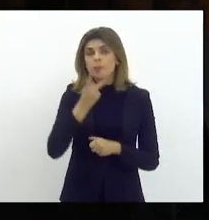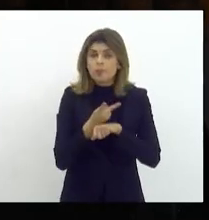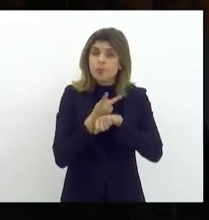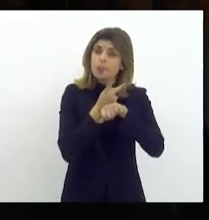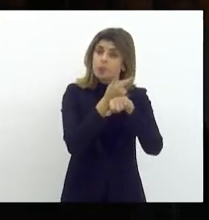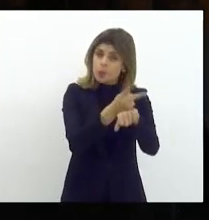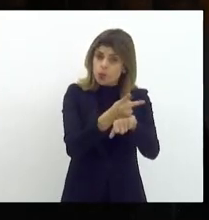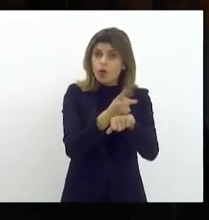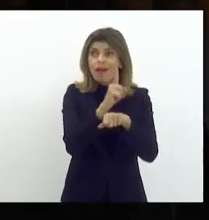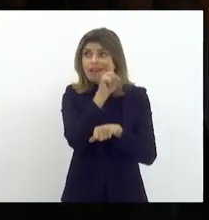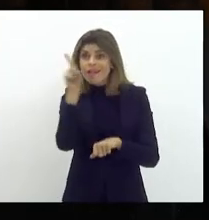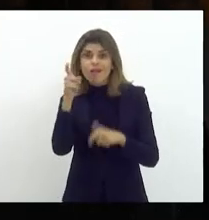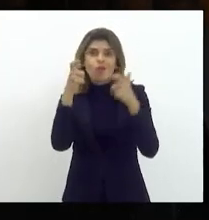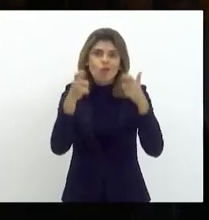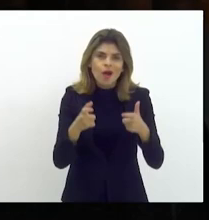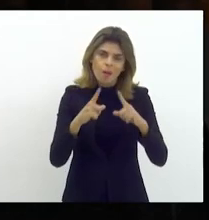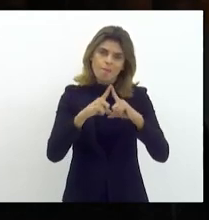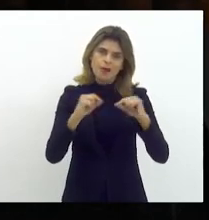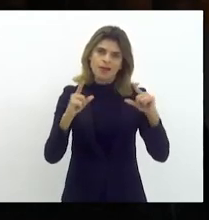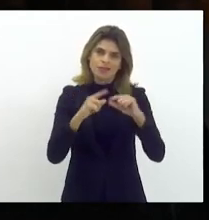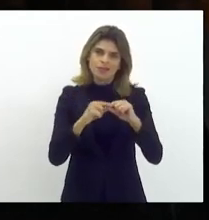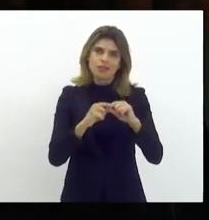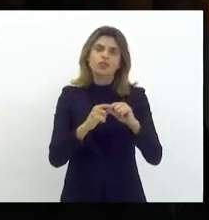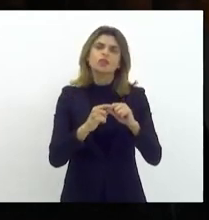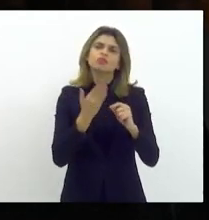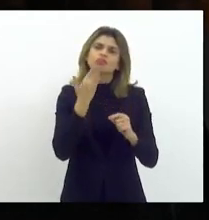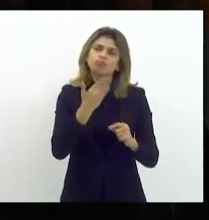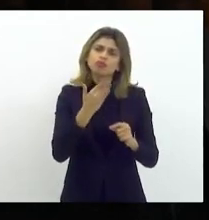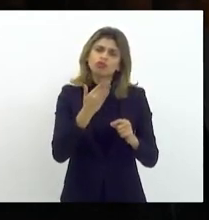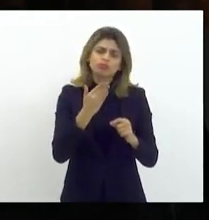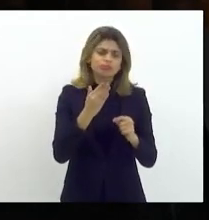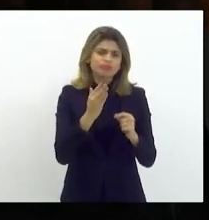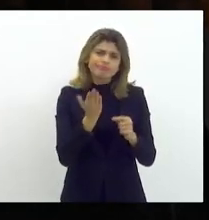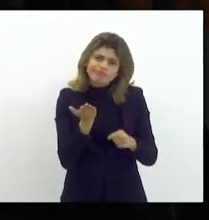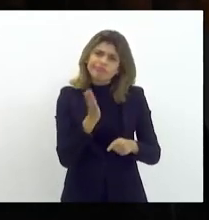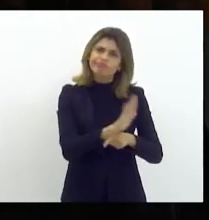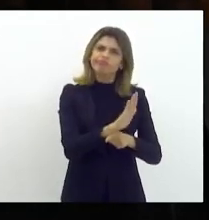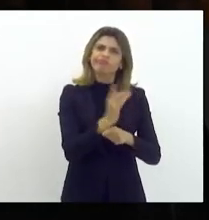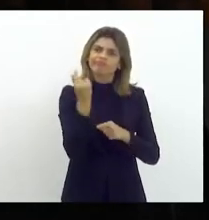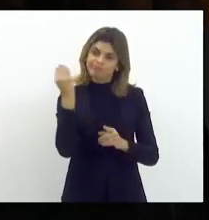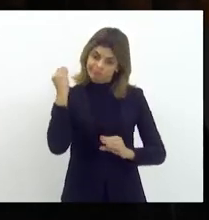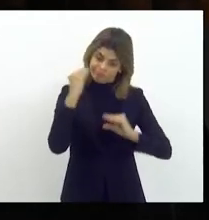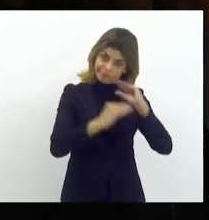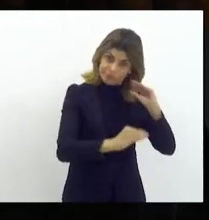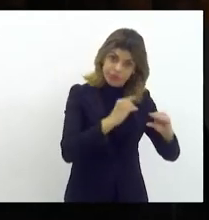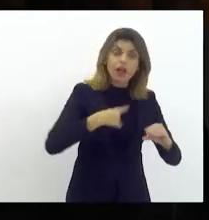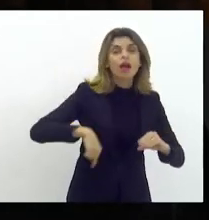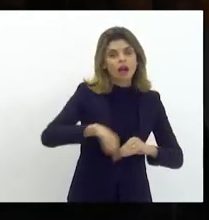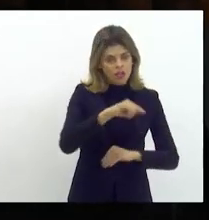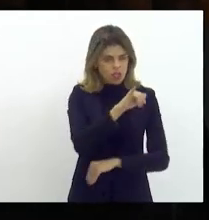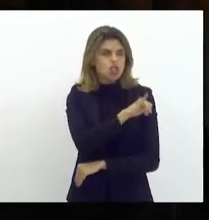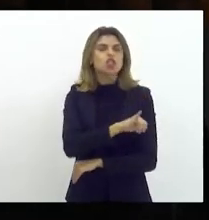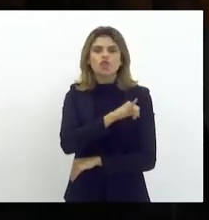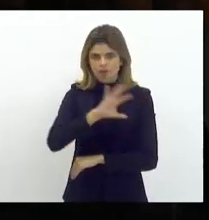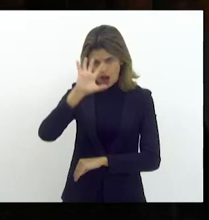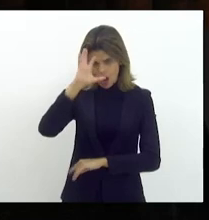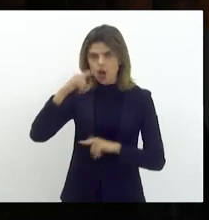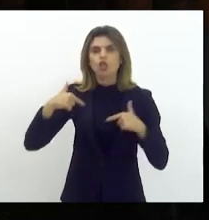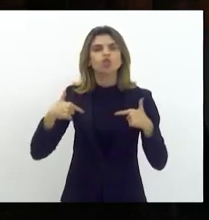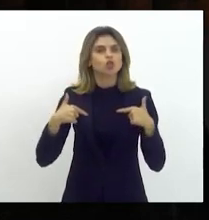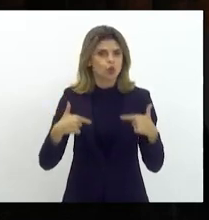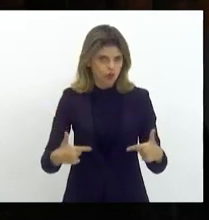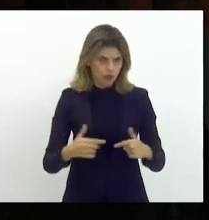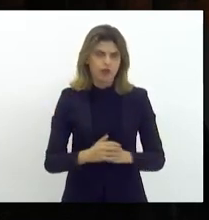junto a sua base em Brasília ampliação dos programas federais Mas nós vamos resolver o problema aqui pelo Rio de Janeiro Presidente vossa excelência